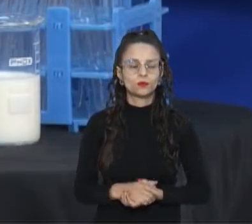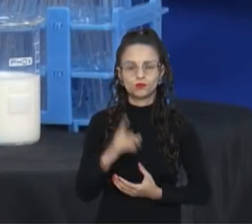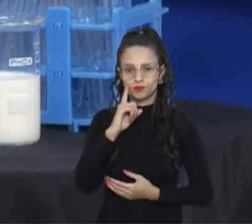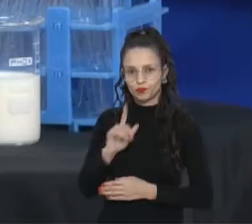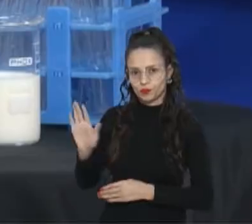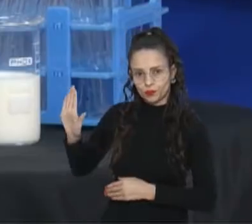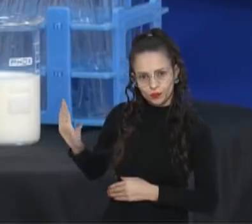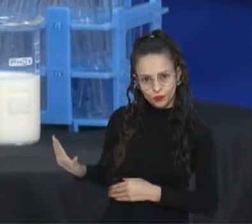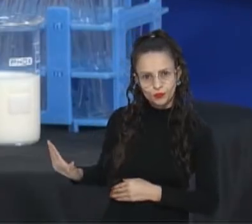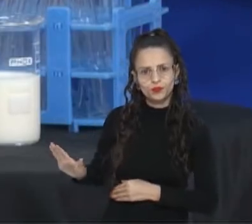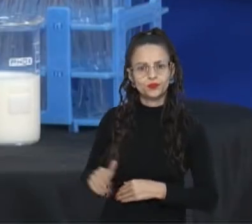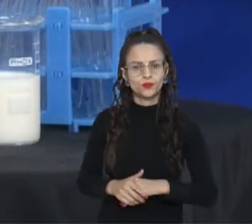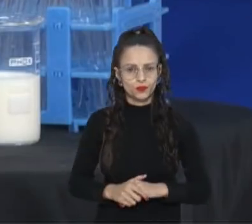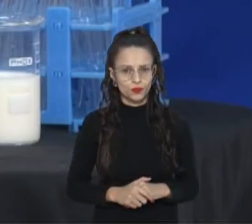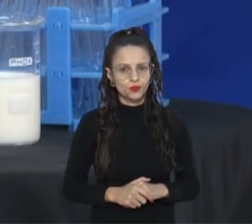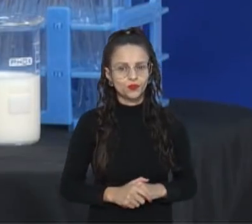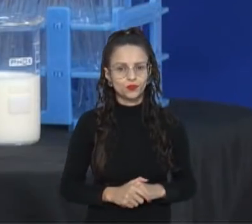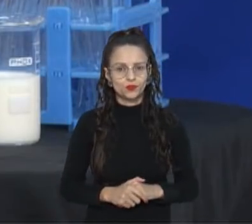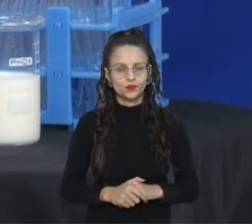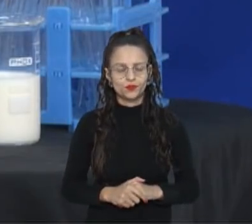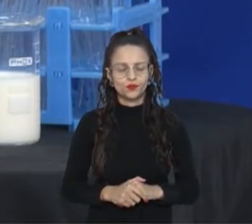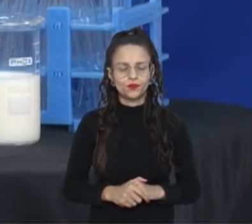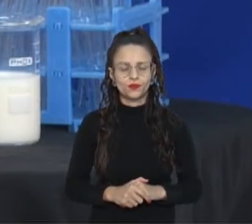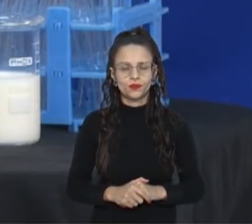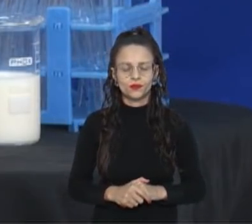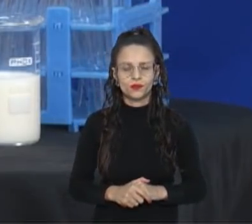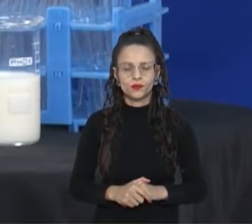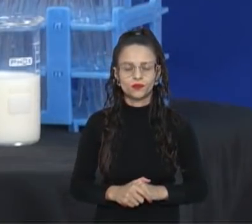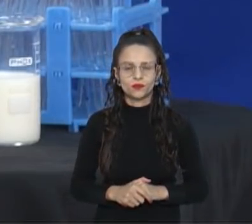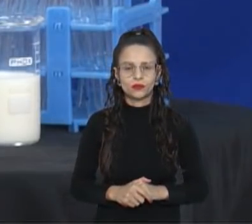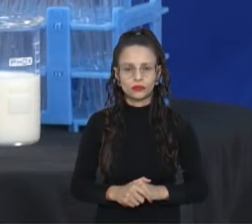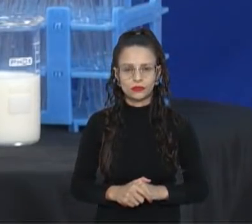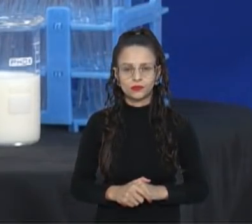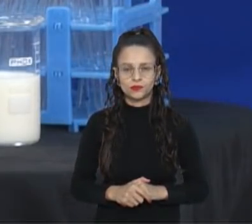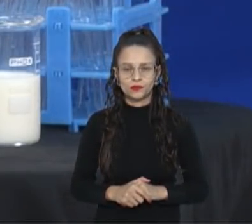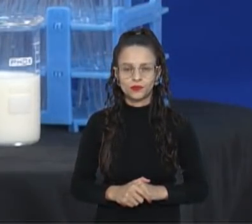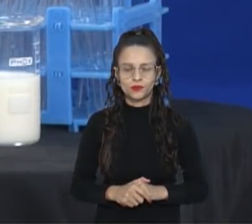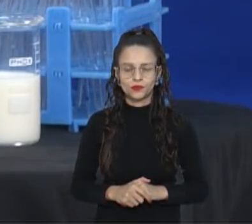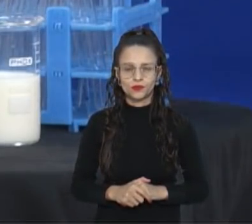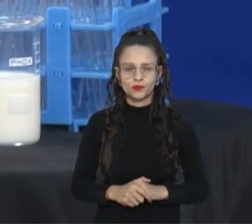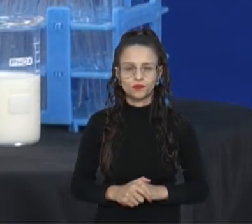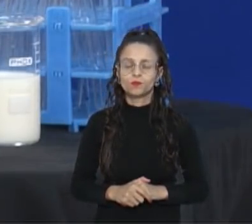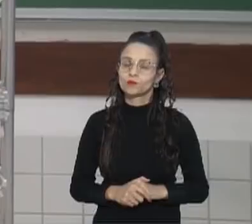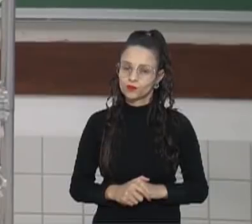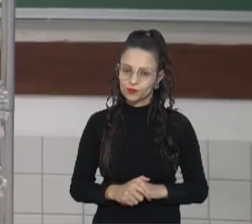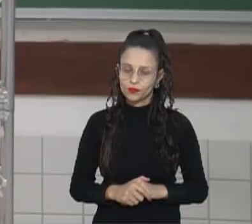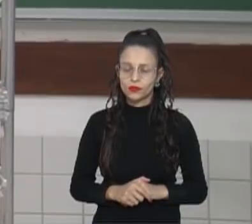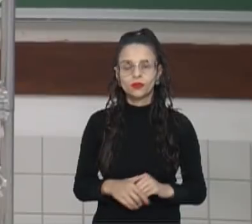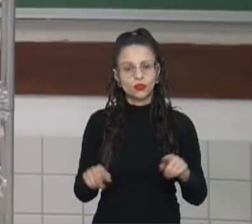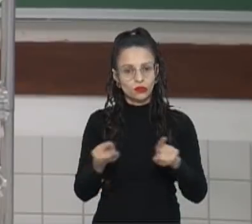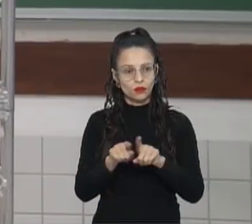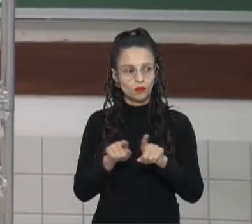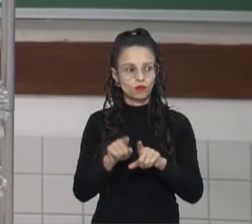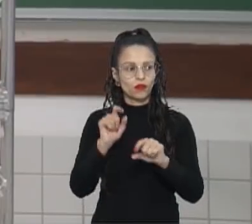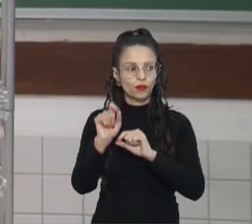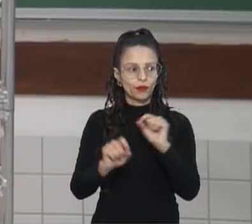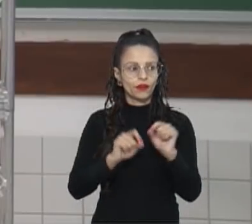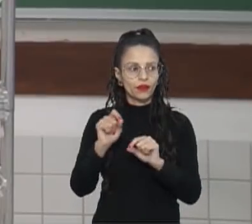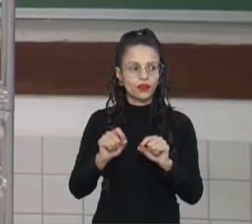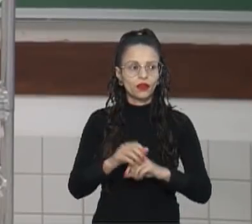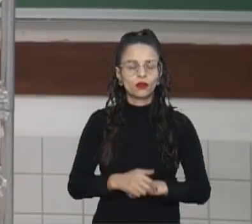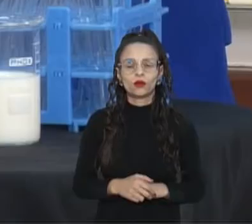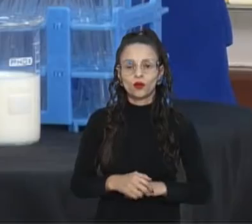reagindo aqui. Tem que mergulhar ela na solução bem. Deixar ela mergulhada. E ao mesmo tempo, eu vou colocar aqui para